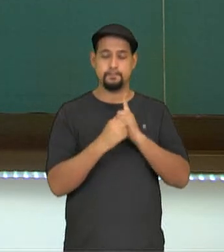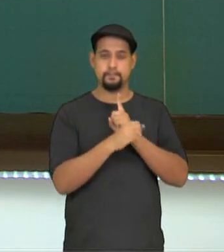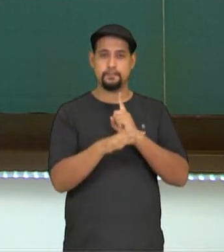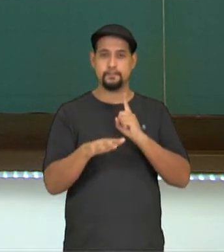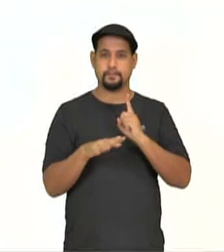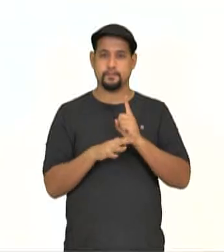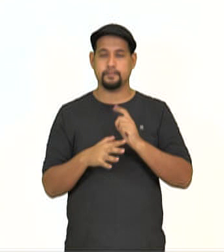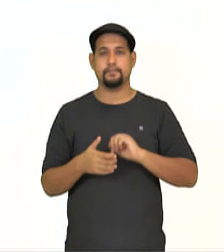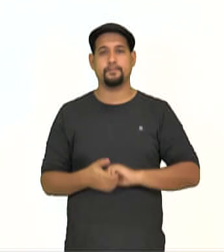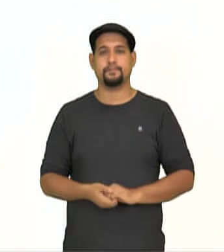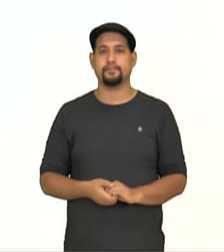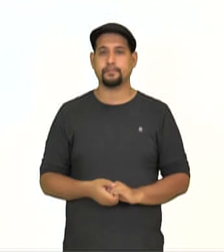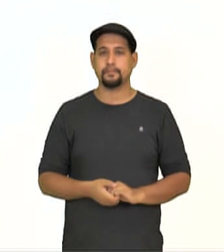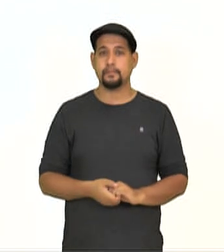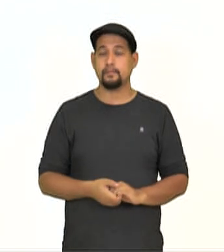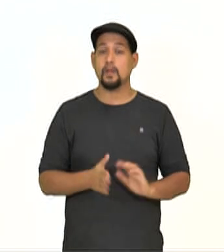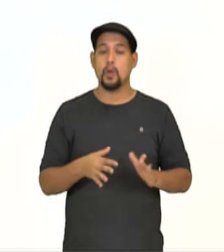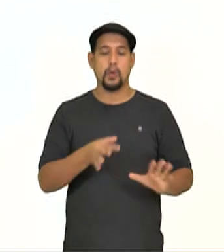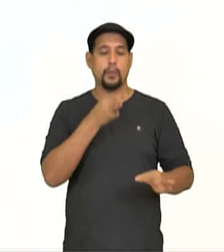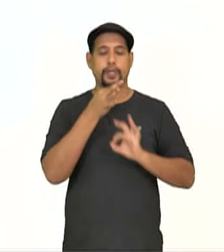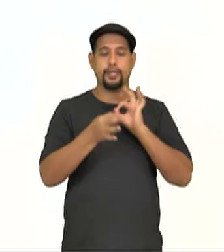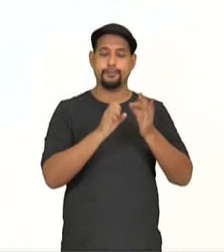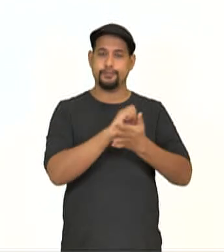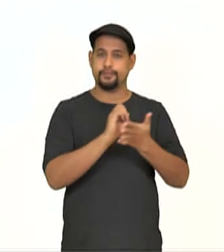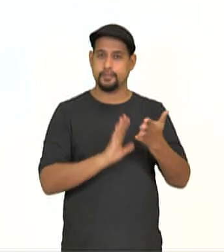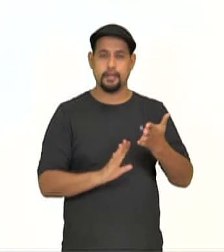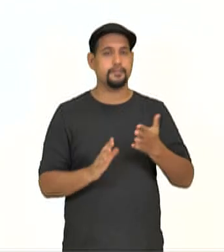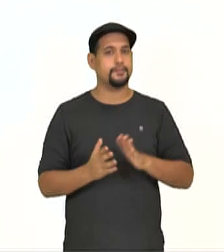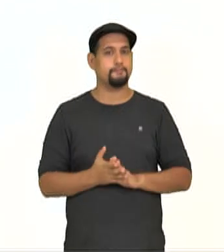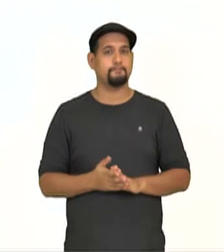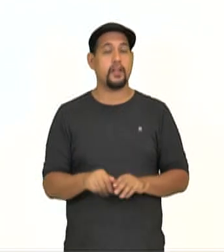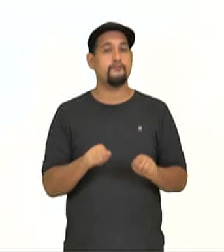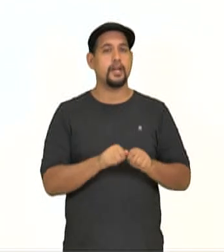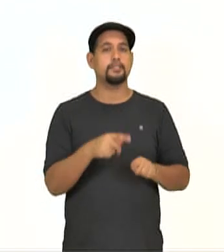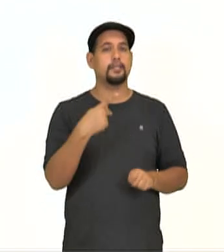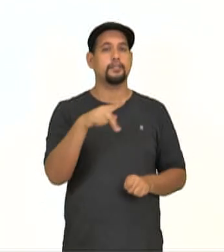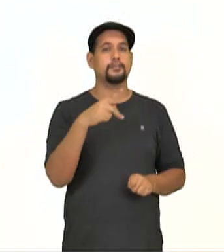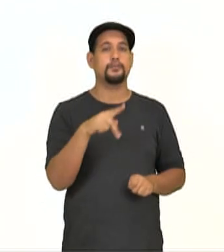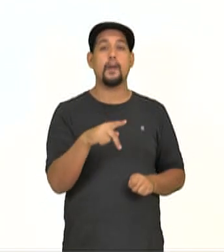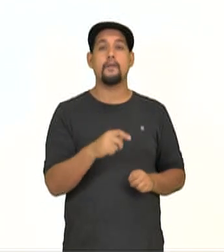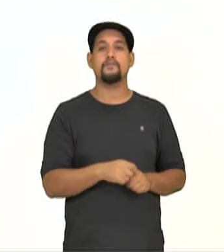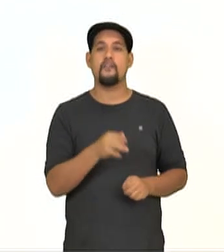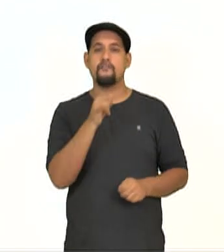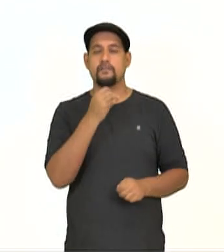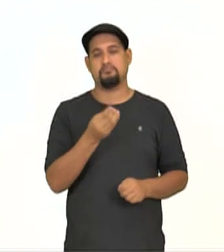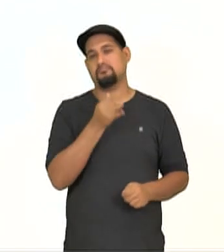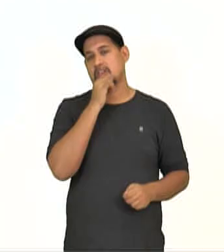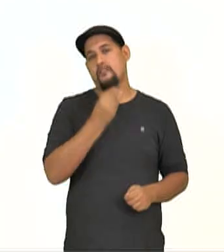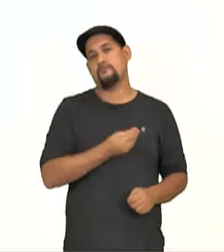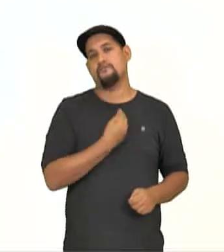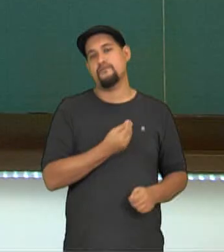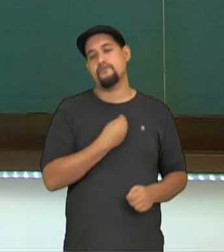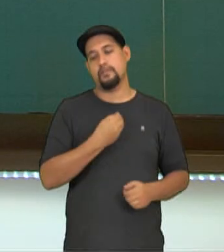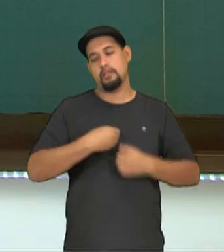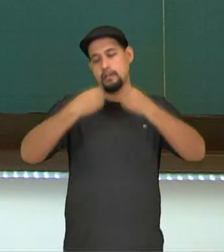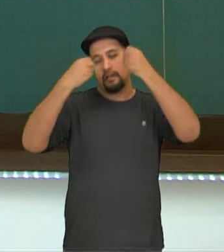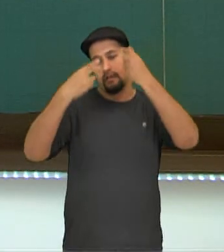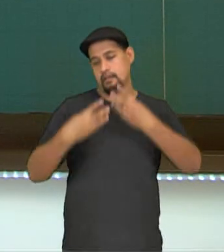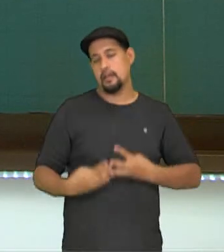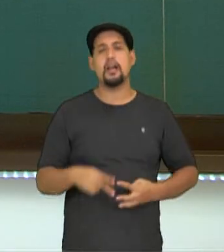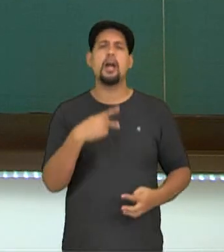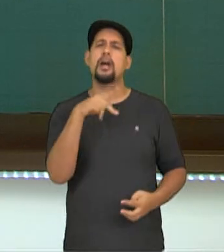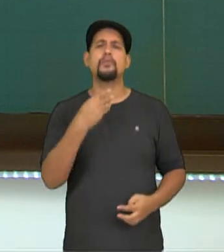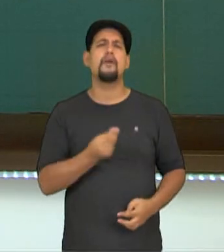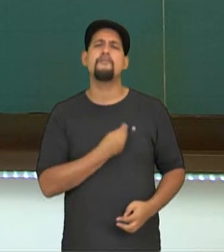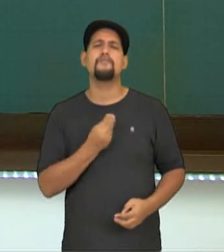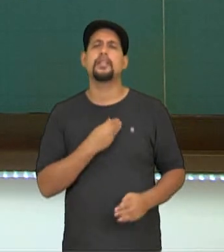sociedade. Vamos para a sugestão de atividade? Faça a sua autobiografia. Biografia é quando nós contamos a história da